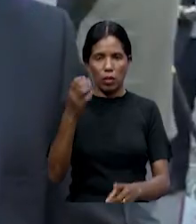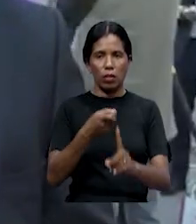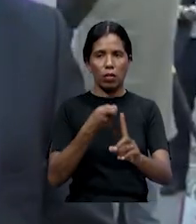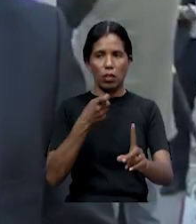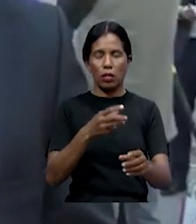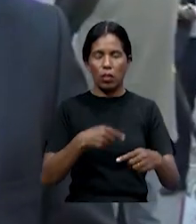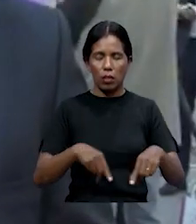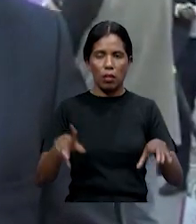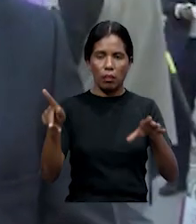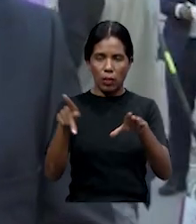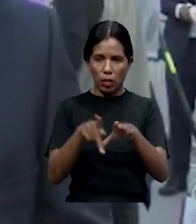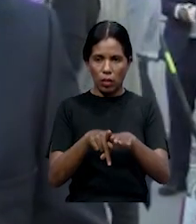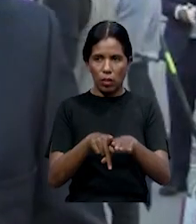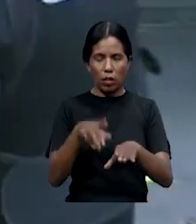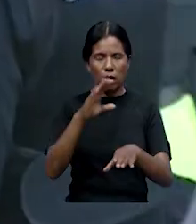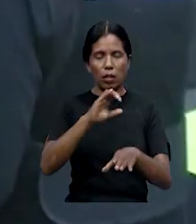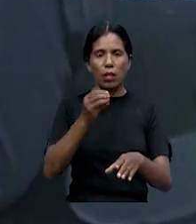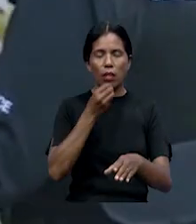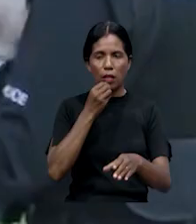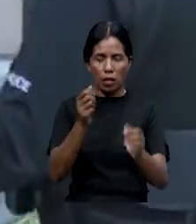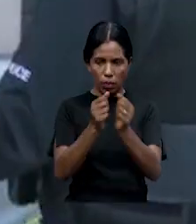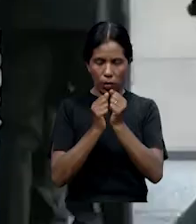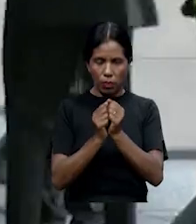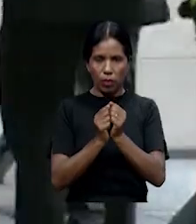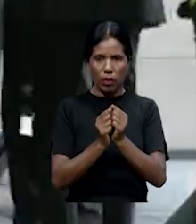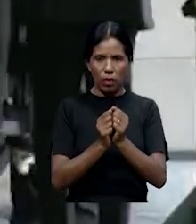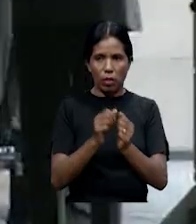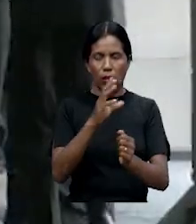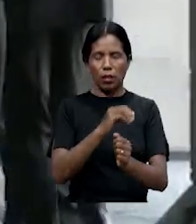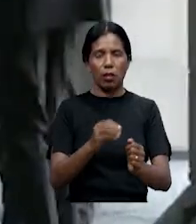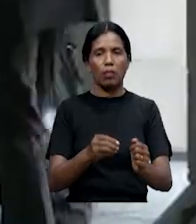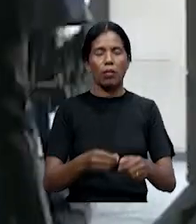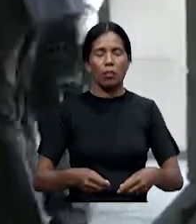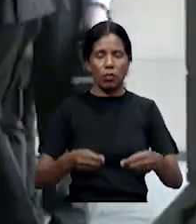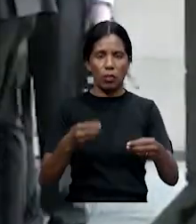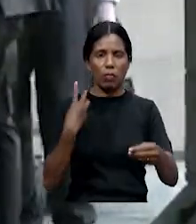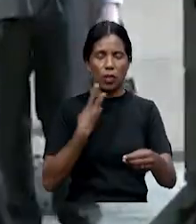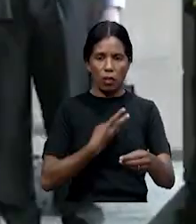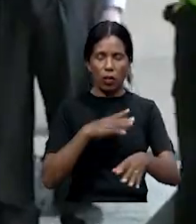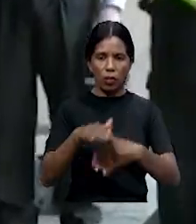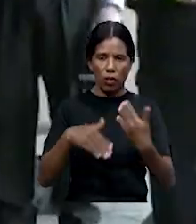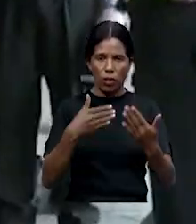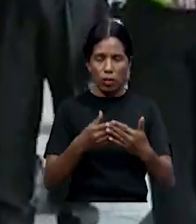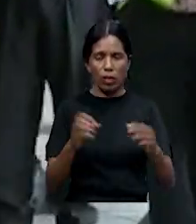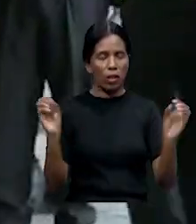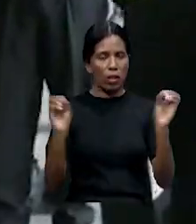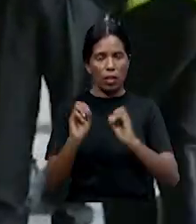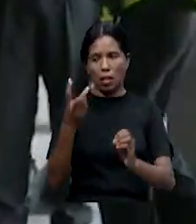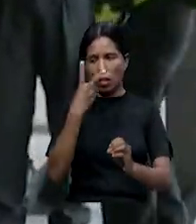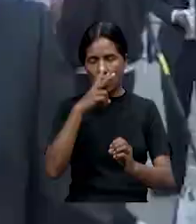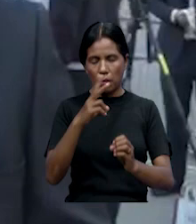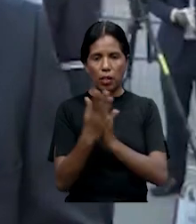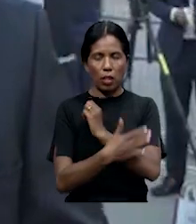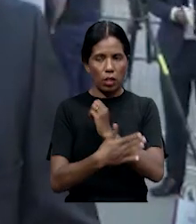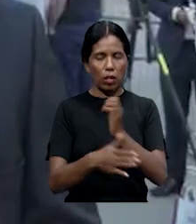pude participar e jantar. Nebe Rainha mai cumprimenta a mim outro. Nela hareba país